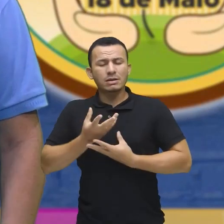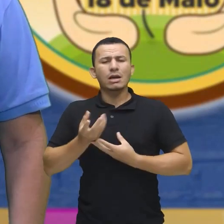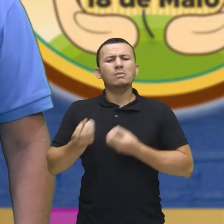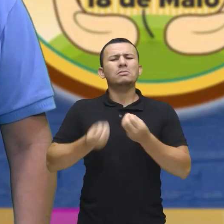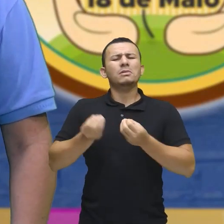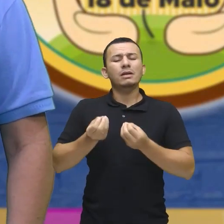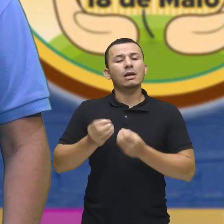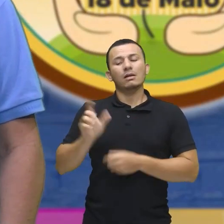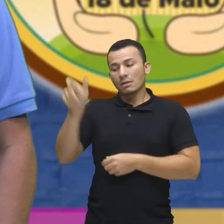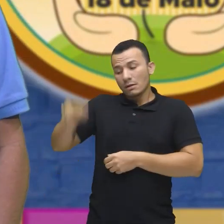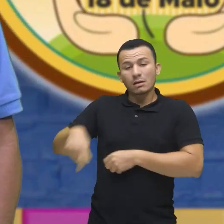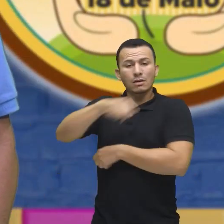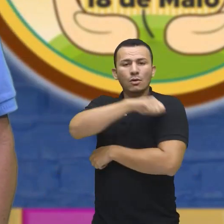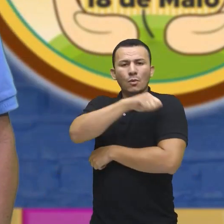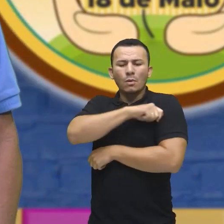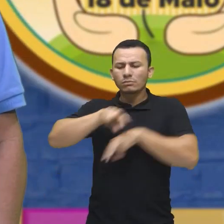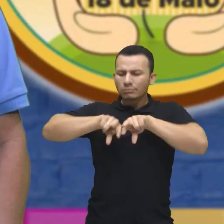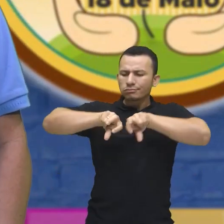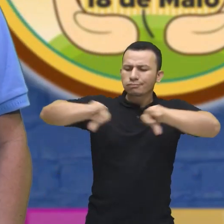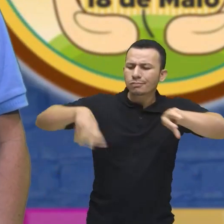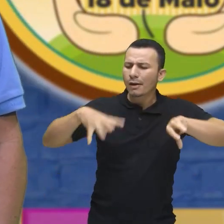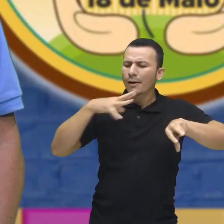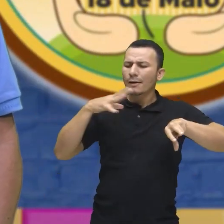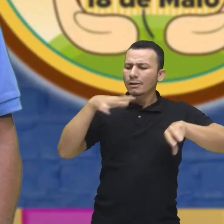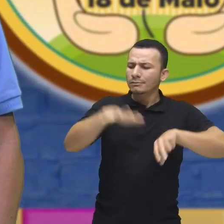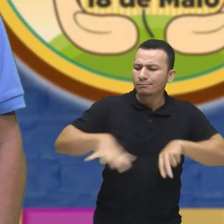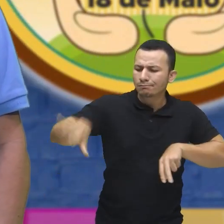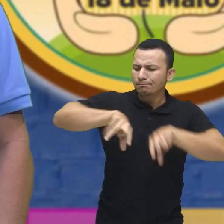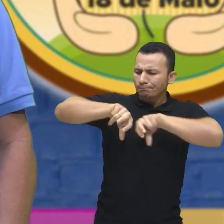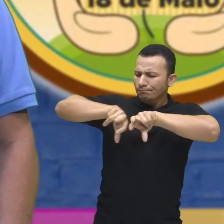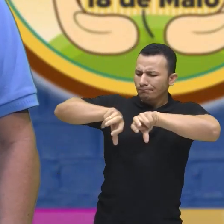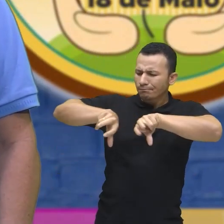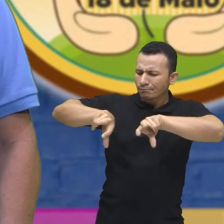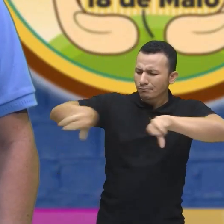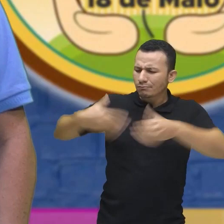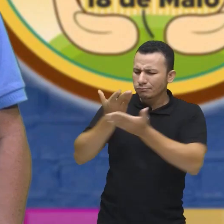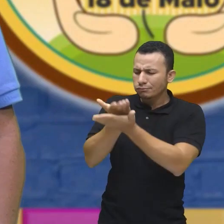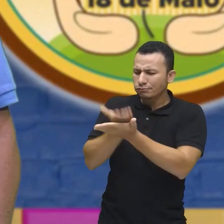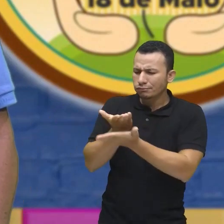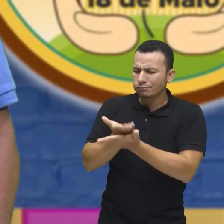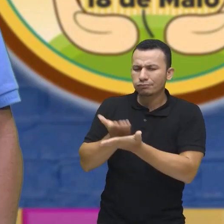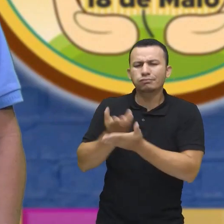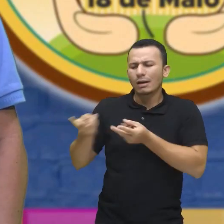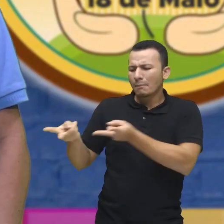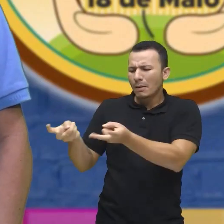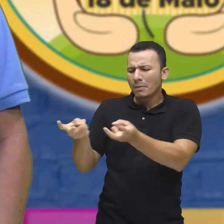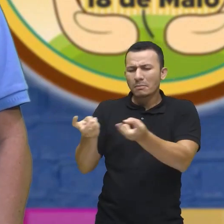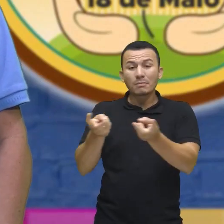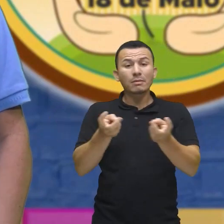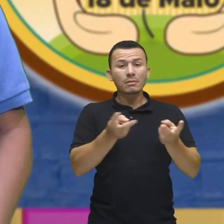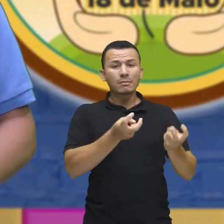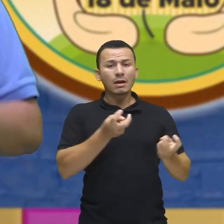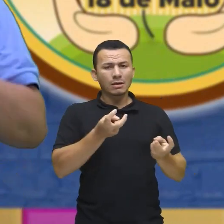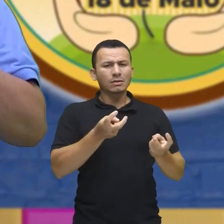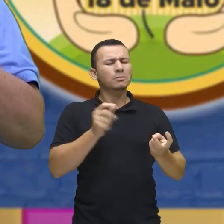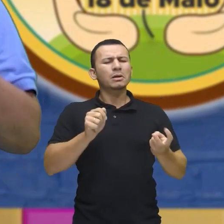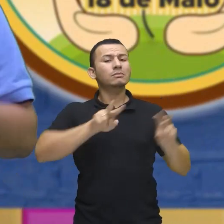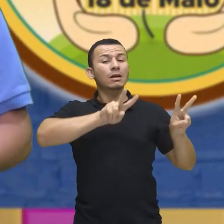o aluno a conhecer, a explorar, a verificar